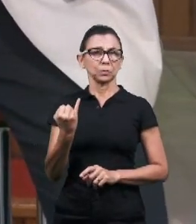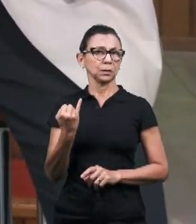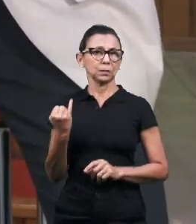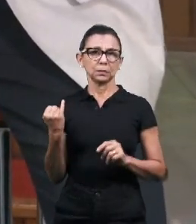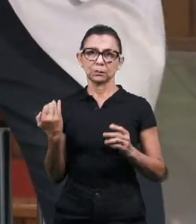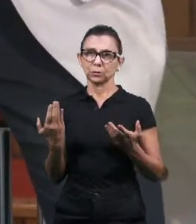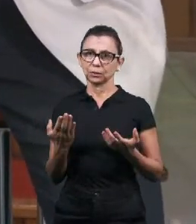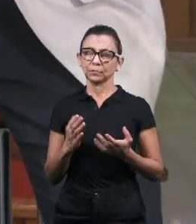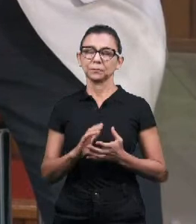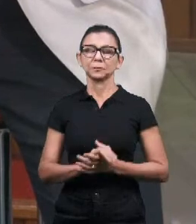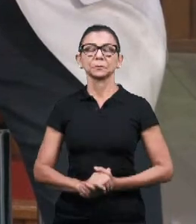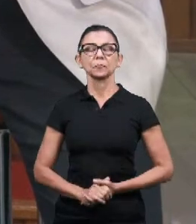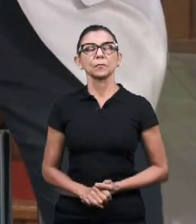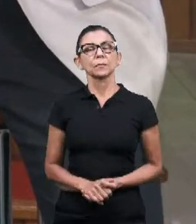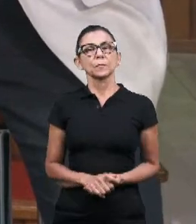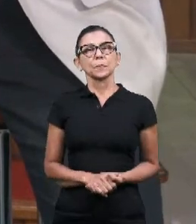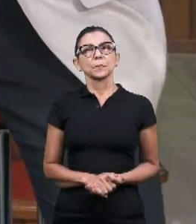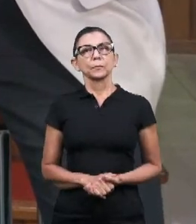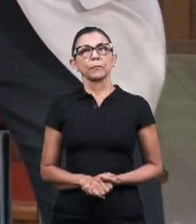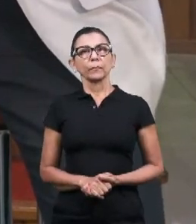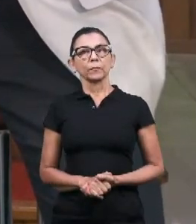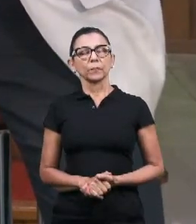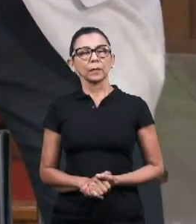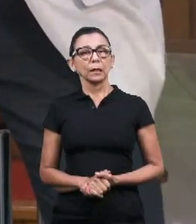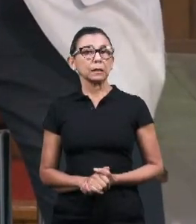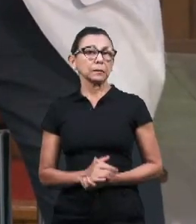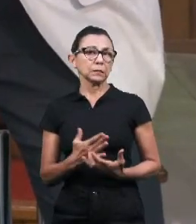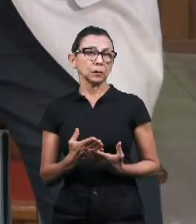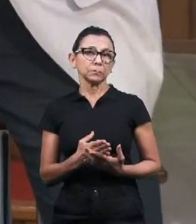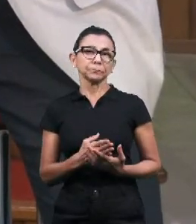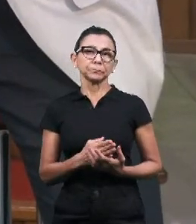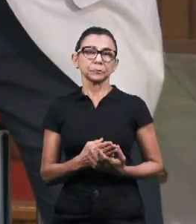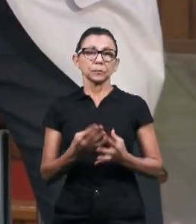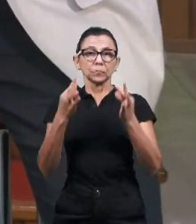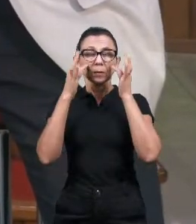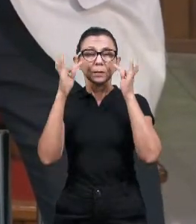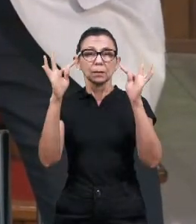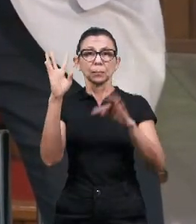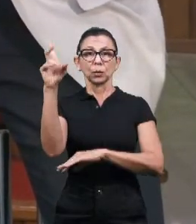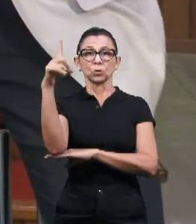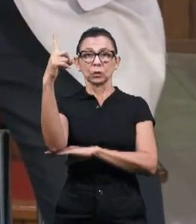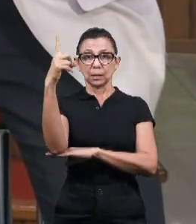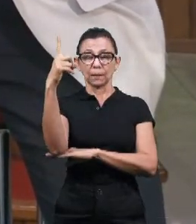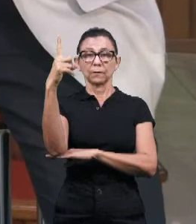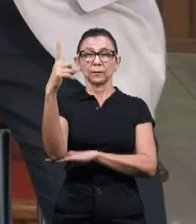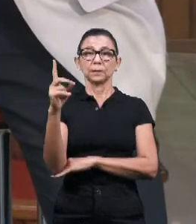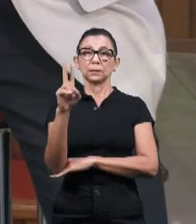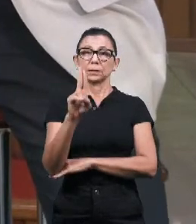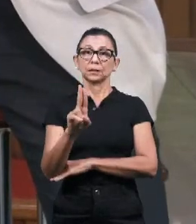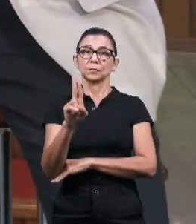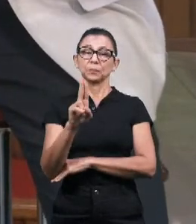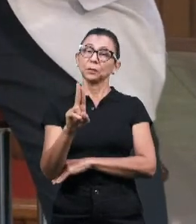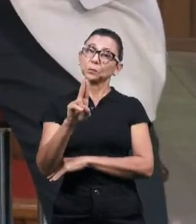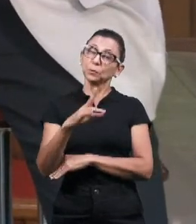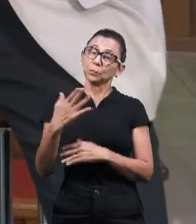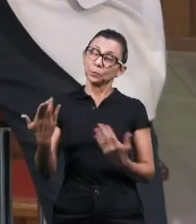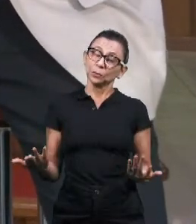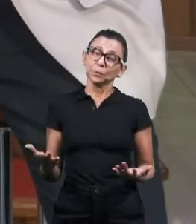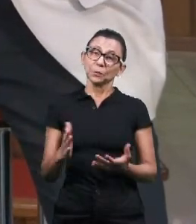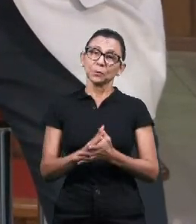citei de Davi, eu acho que é o nosso lema no grupo de louvor do Manaim. E Davi tocava bem, ia tocar bem,